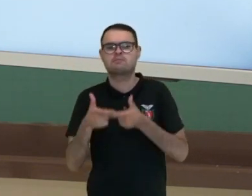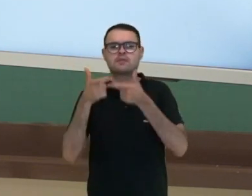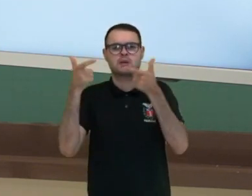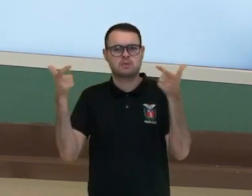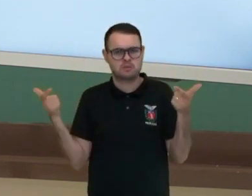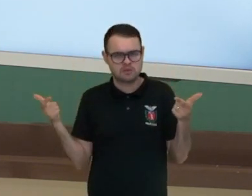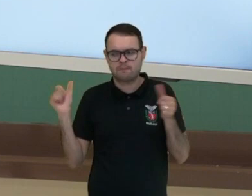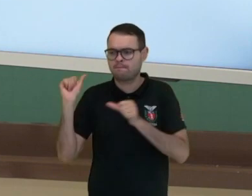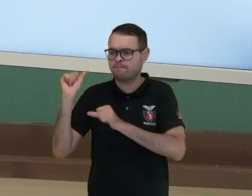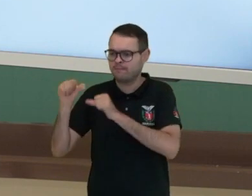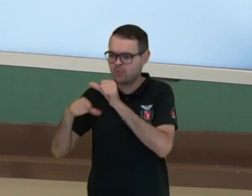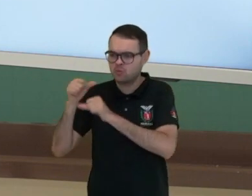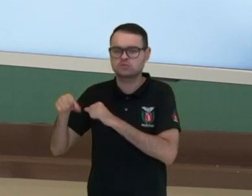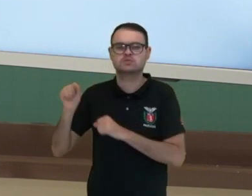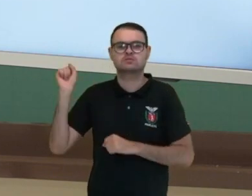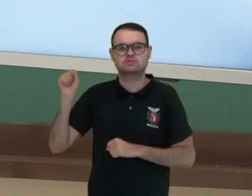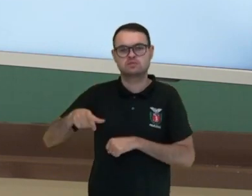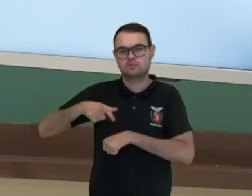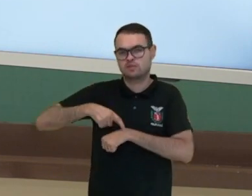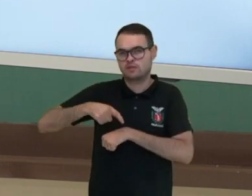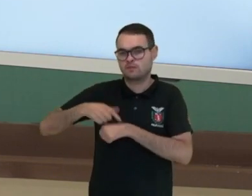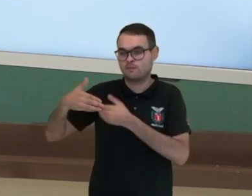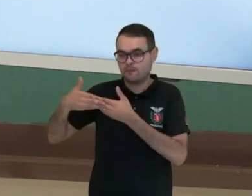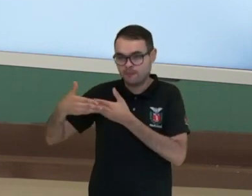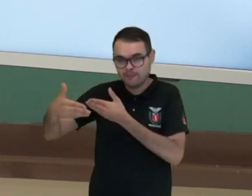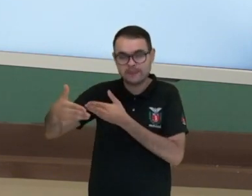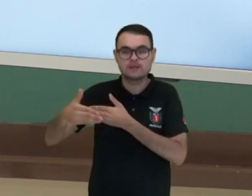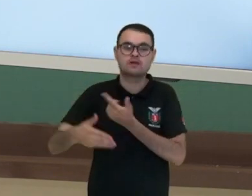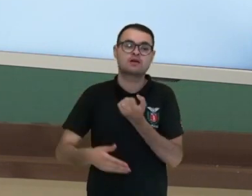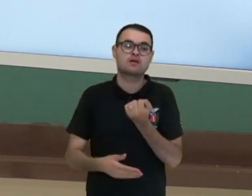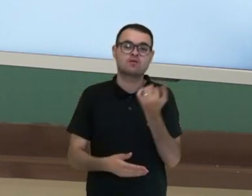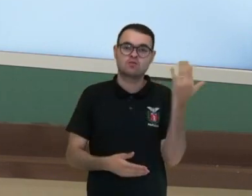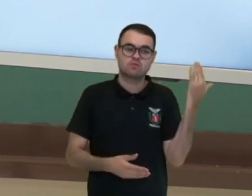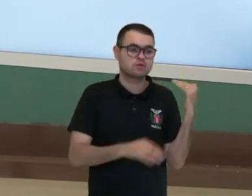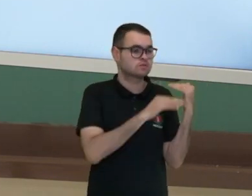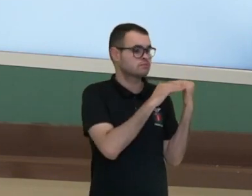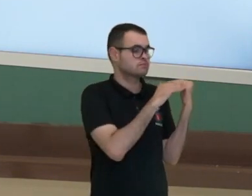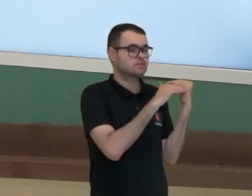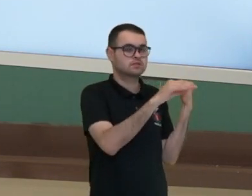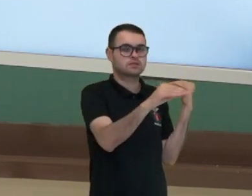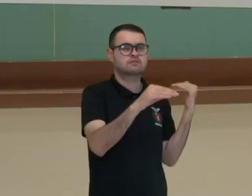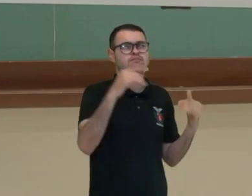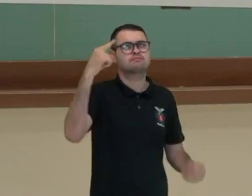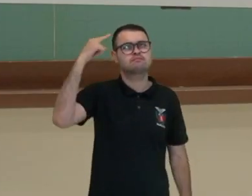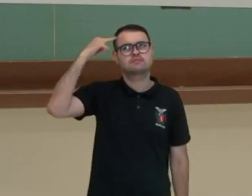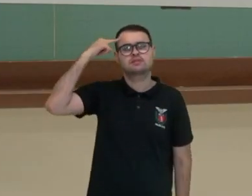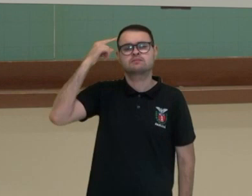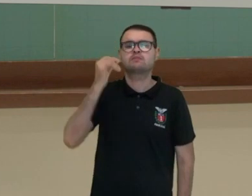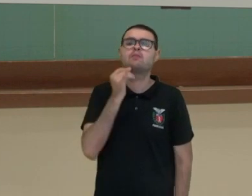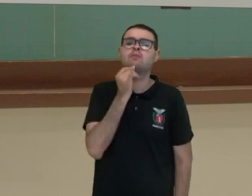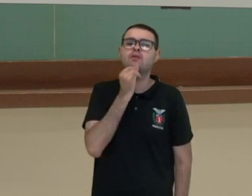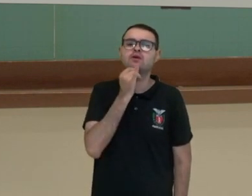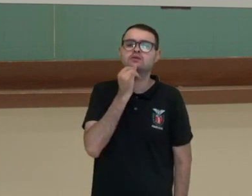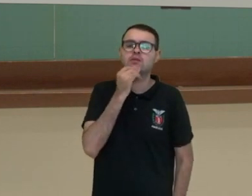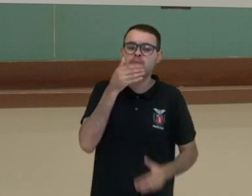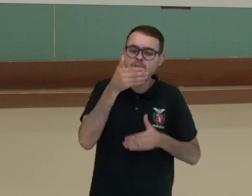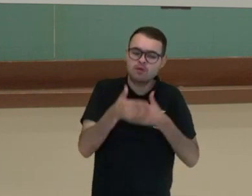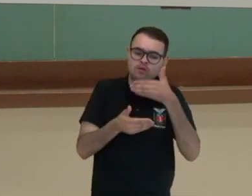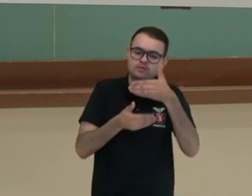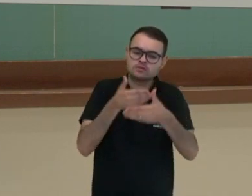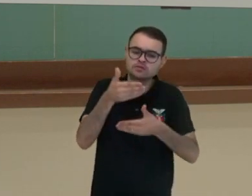se altera ao longo do tempo e algumas se mantêm, né? Se a gente for pensar, por exemplo, no